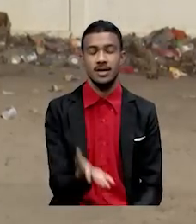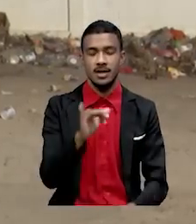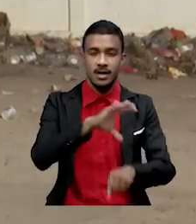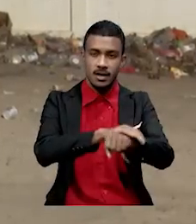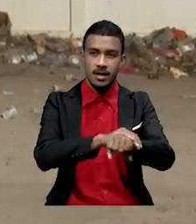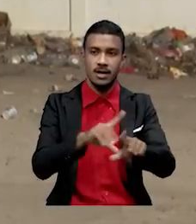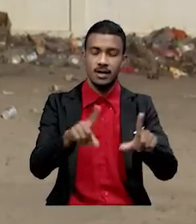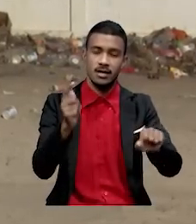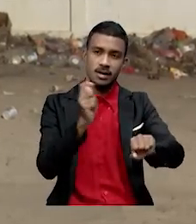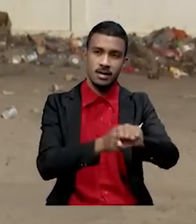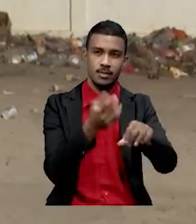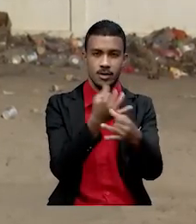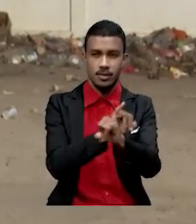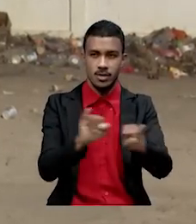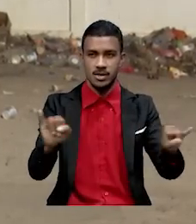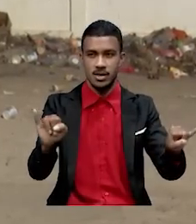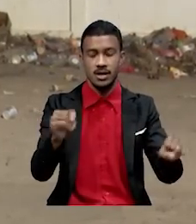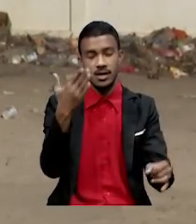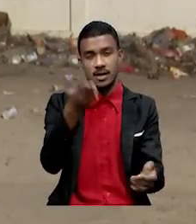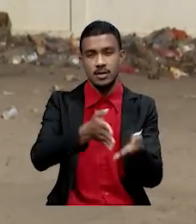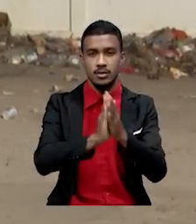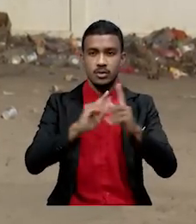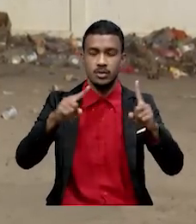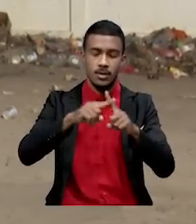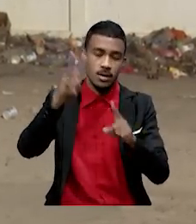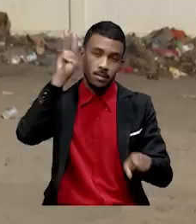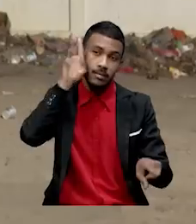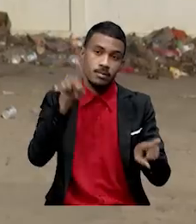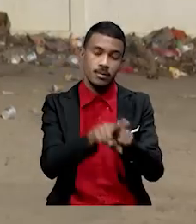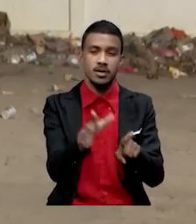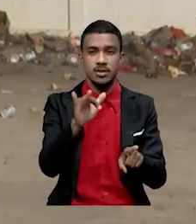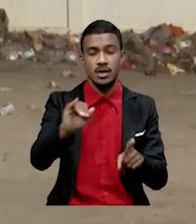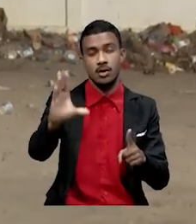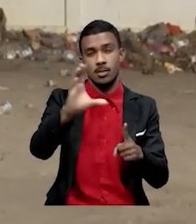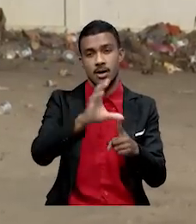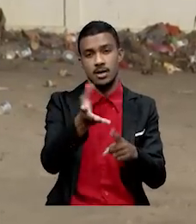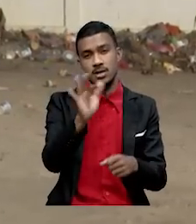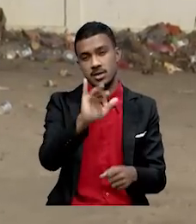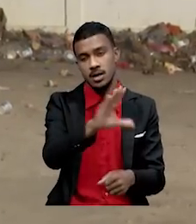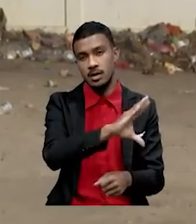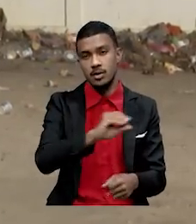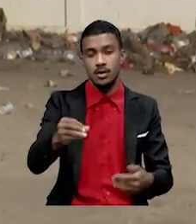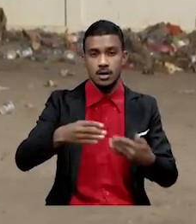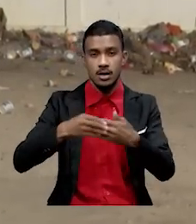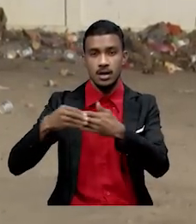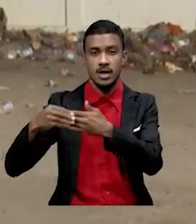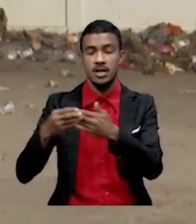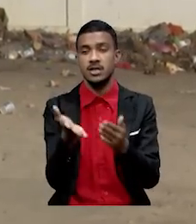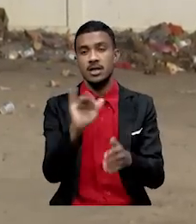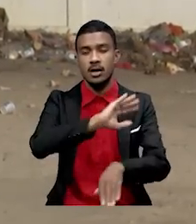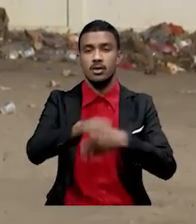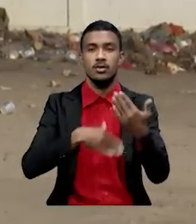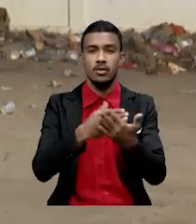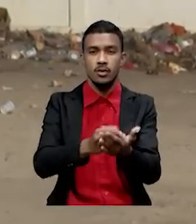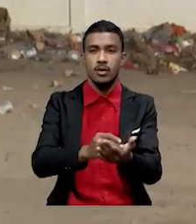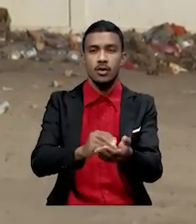Instituição ukun rasikane ni husu ba maun sira comandante sira no líder sira hoto folima ba